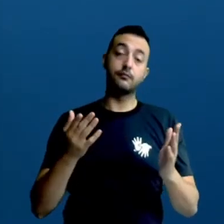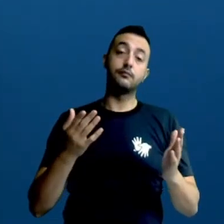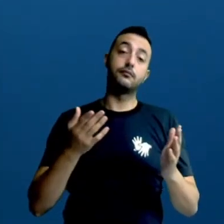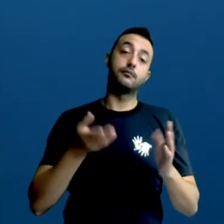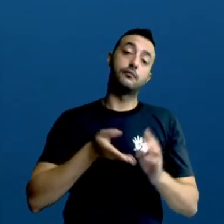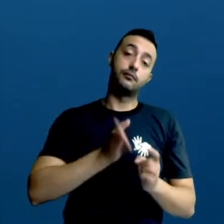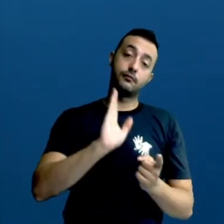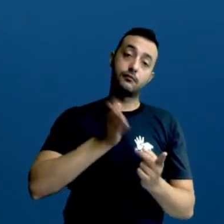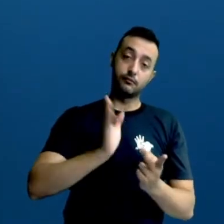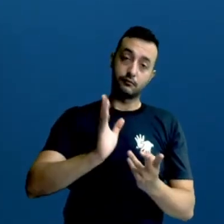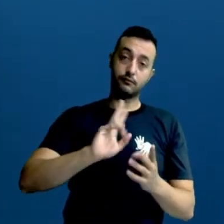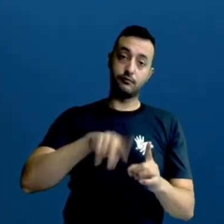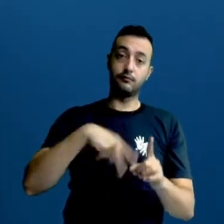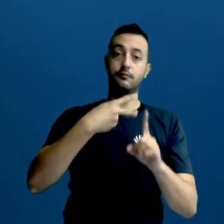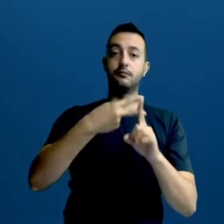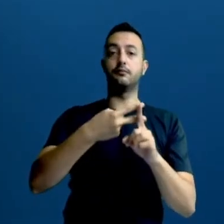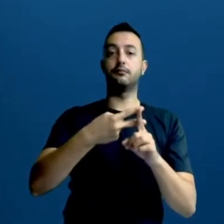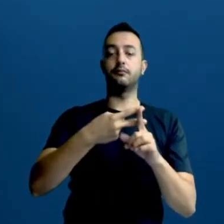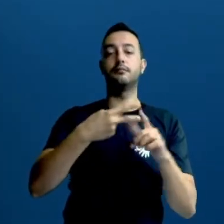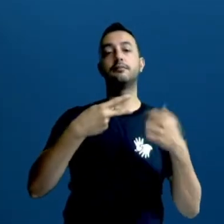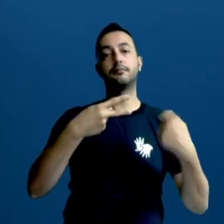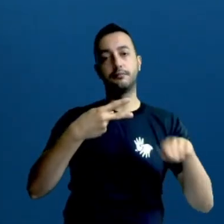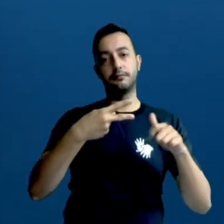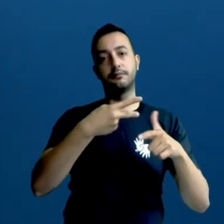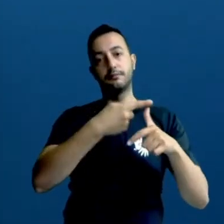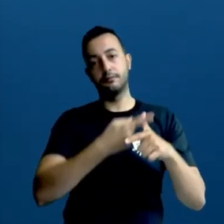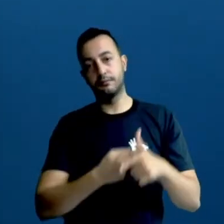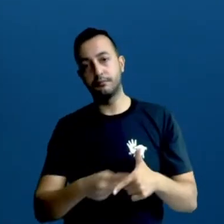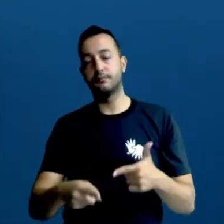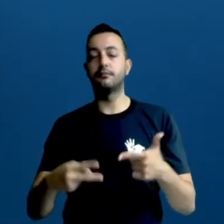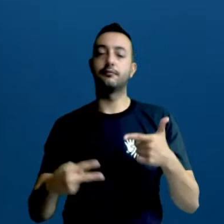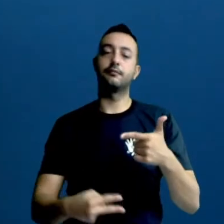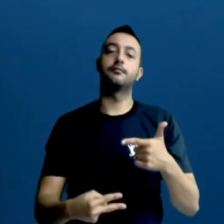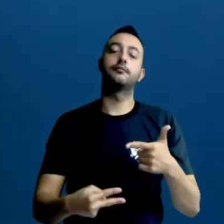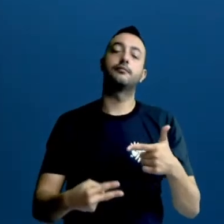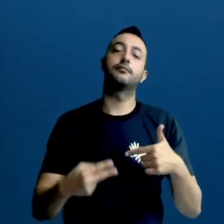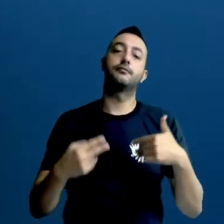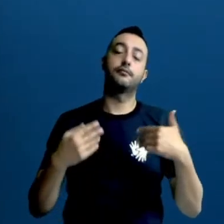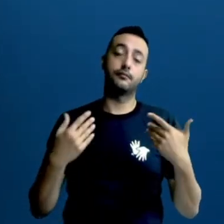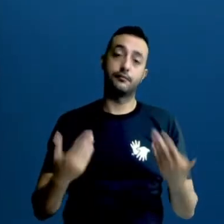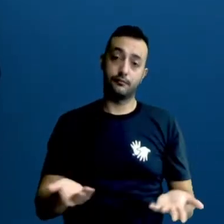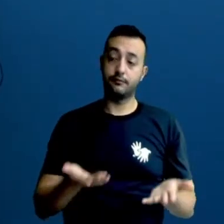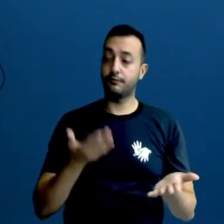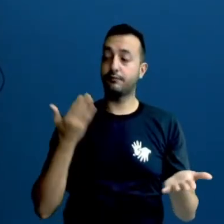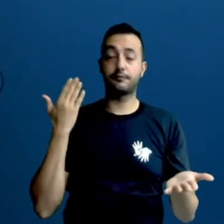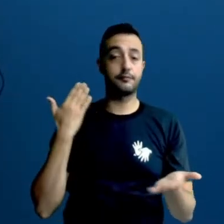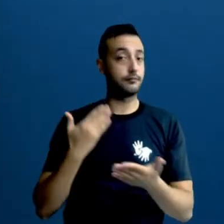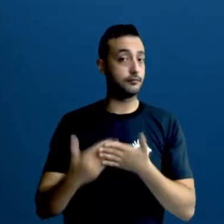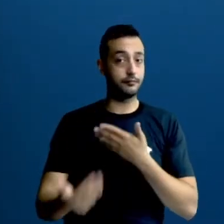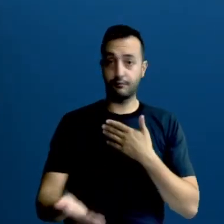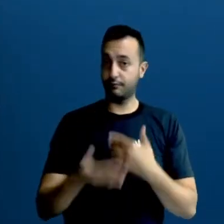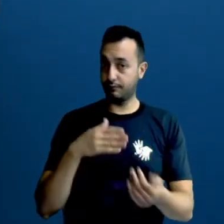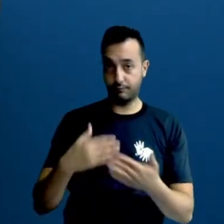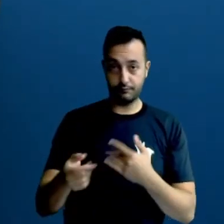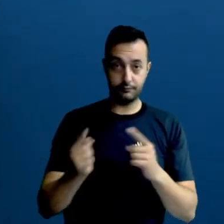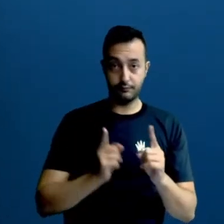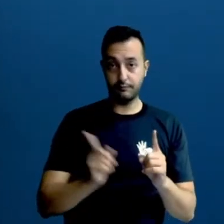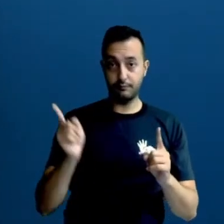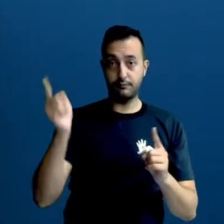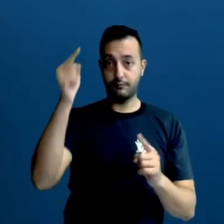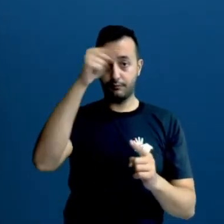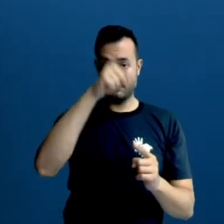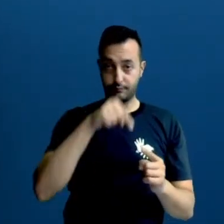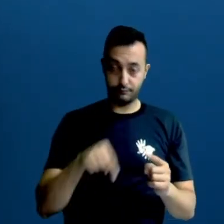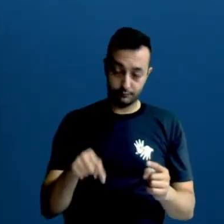duplicadas. Por isso que a gente dividiu esse fator aí por 2. Então, para qualquer polígono, a gente